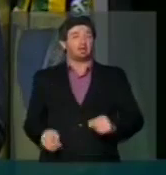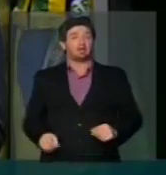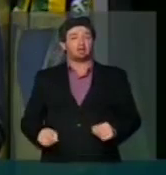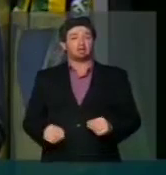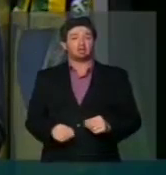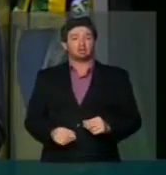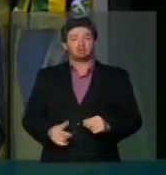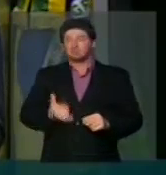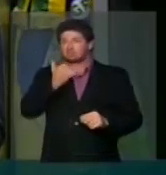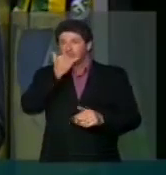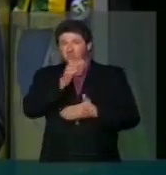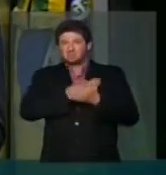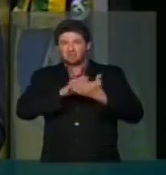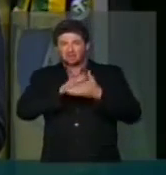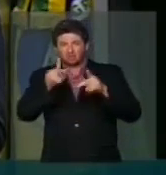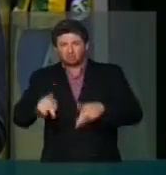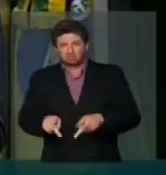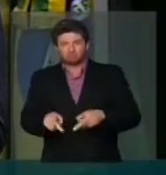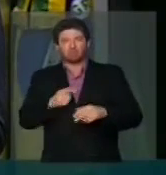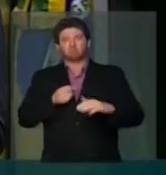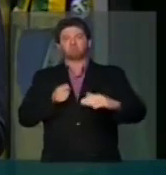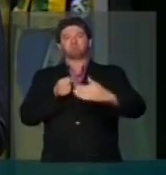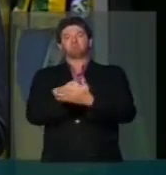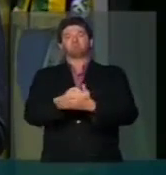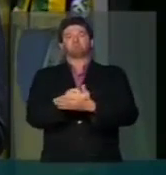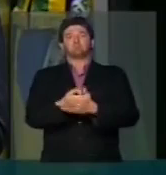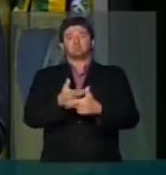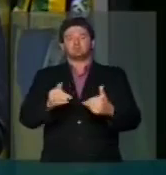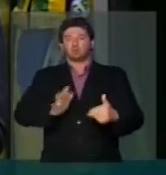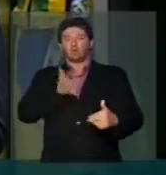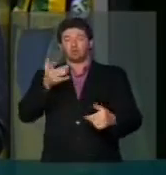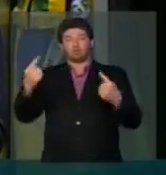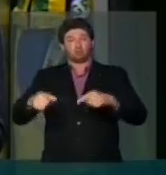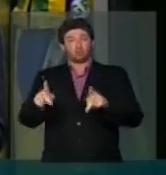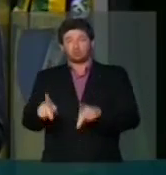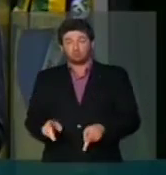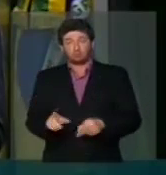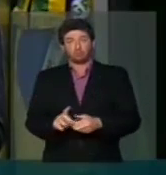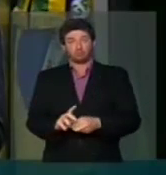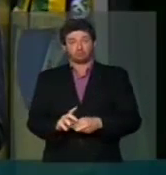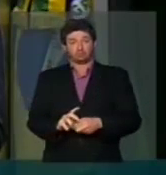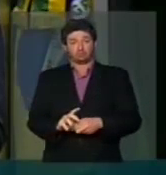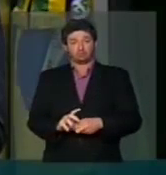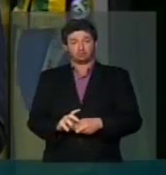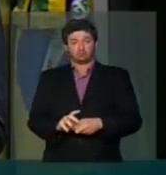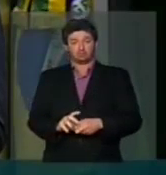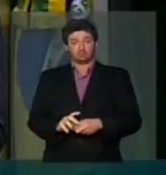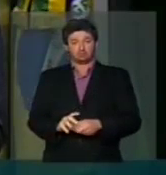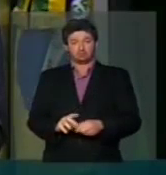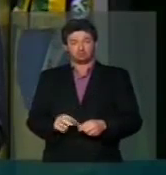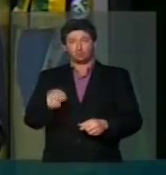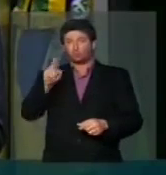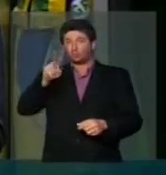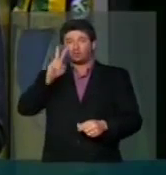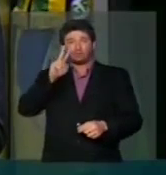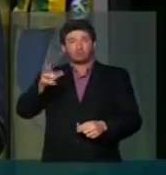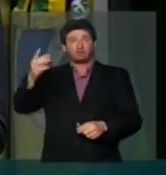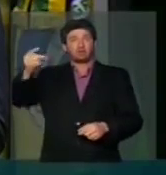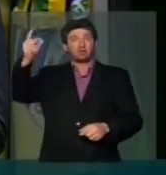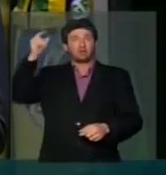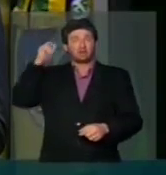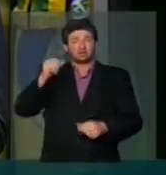Sem pedir desculpas, colocam em vigor as medidas amargas e impopulares. De uma maneira que nunca se viu em